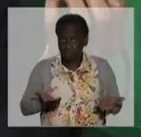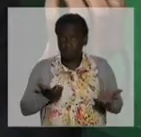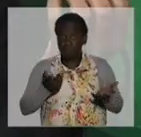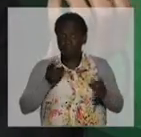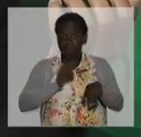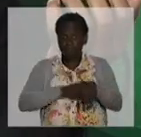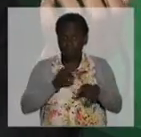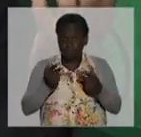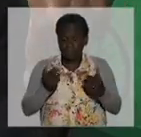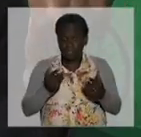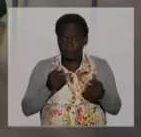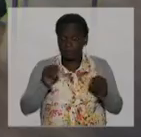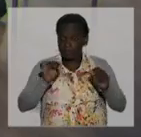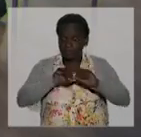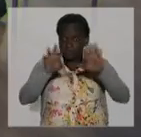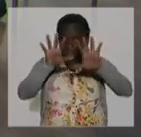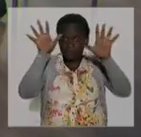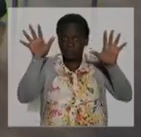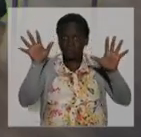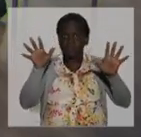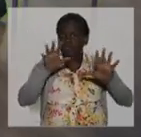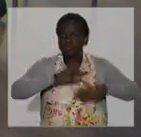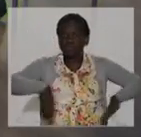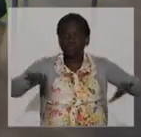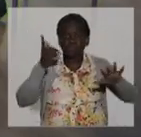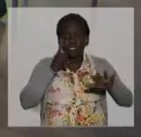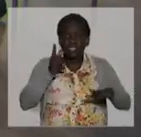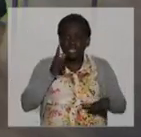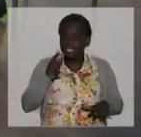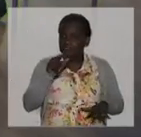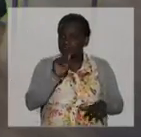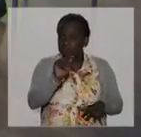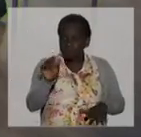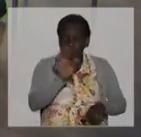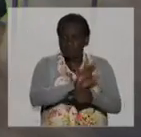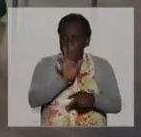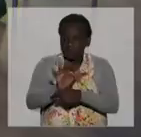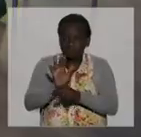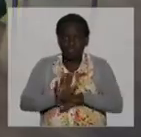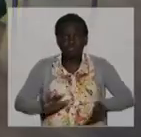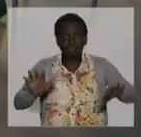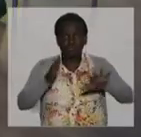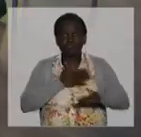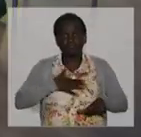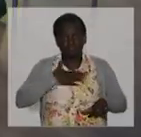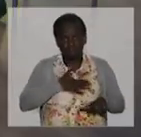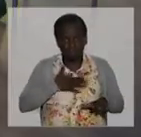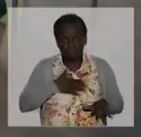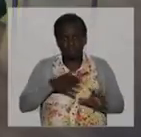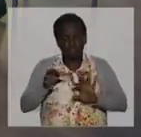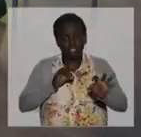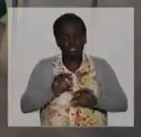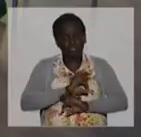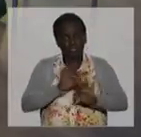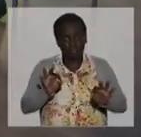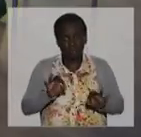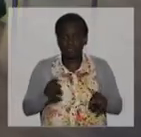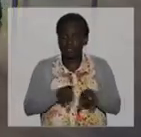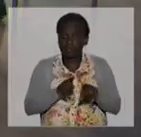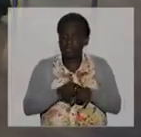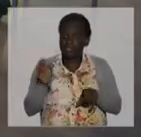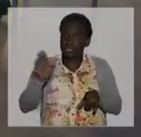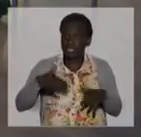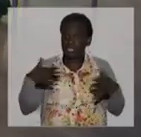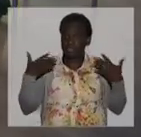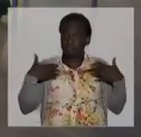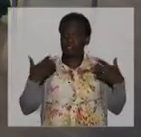mesmo tempo meio que mágico. Todo mundo consegue ser contemplado de uma determinada maneira. Isso que esse projeto tem de tão fantástico. E traz alegria